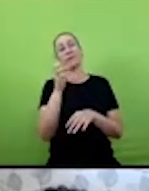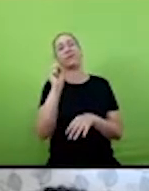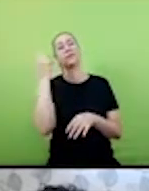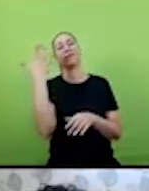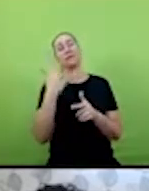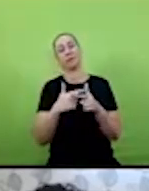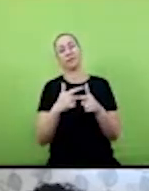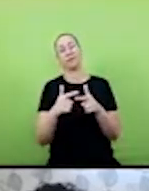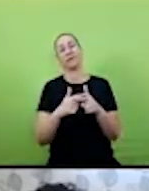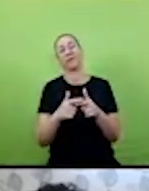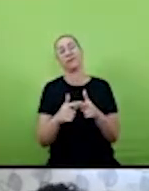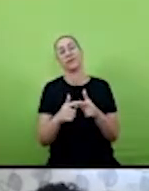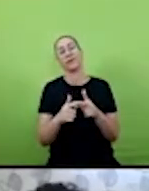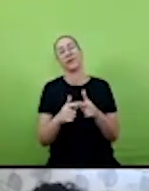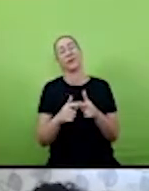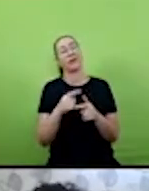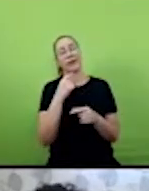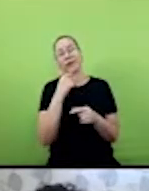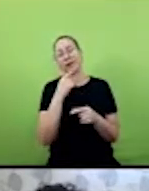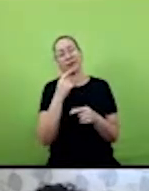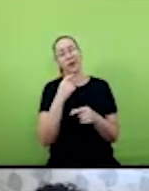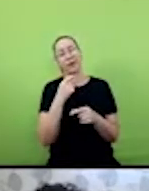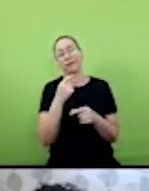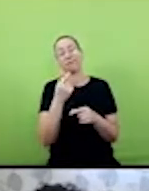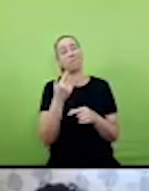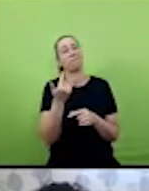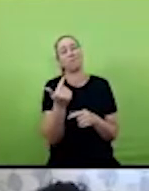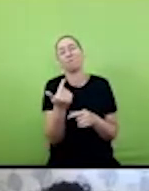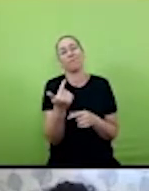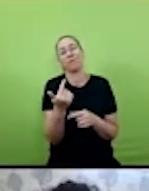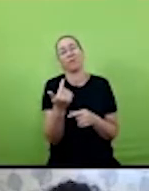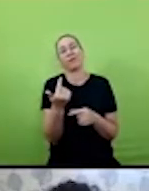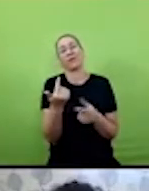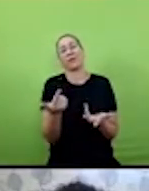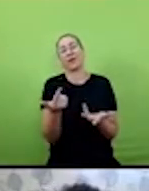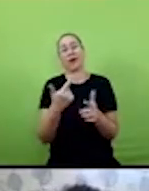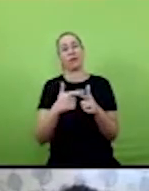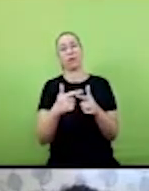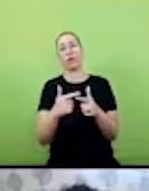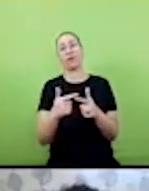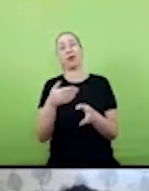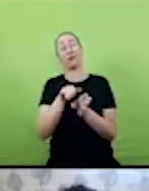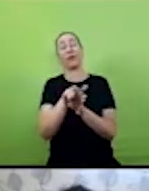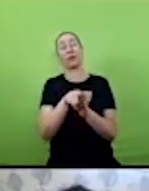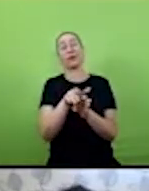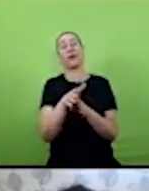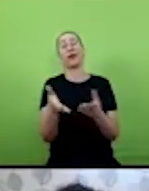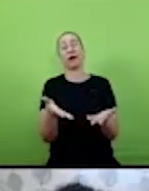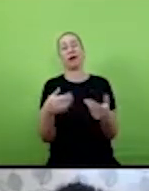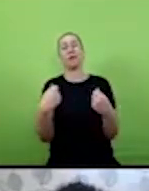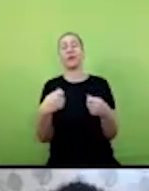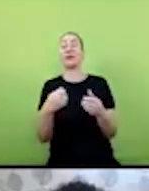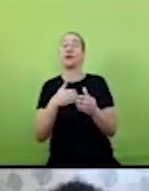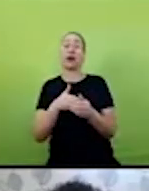né? Então, acho que o nosso papel é de orientar e encaminhar, acompanhar até onde a gente conseguir,